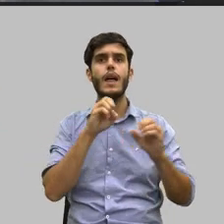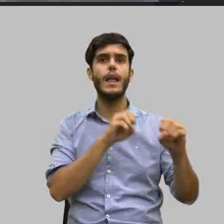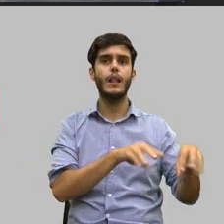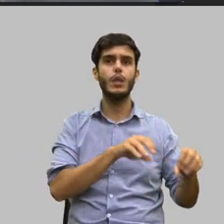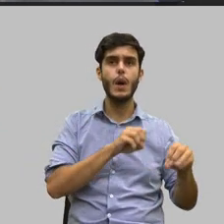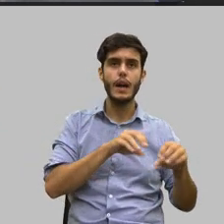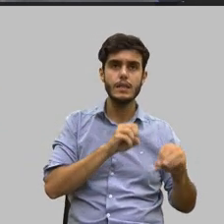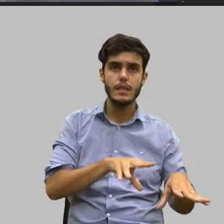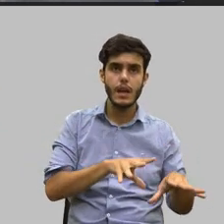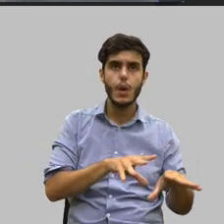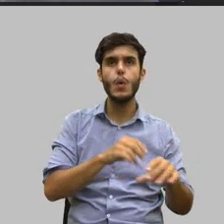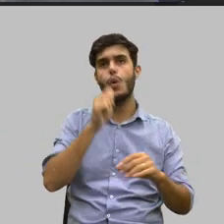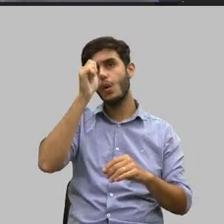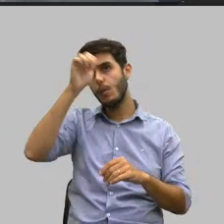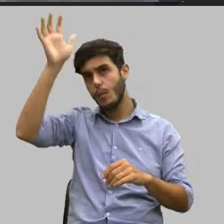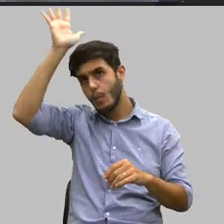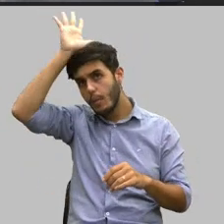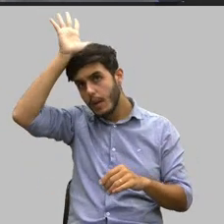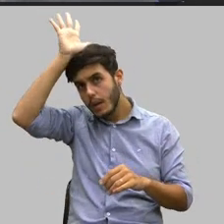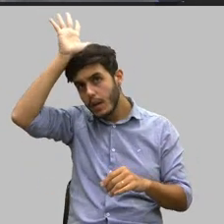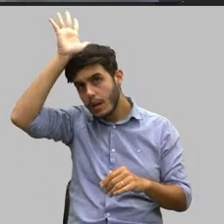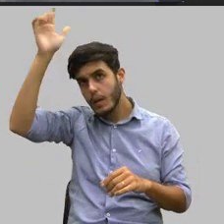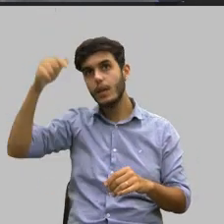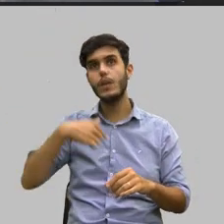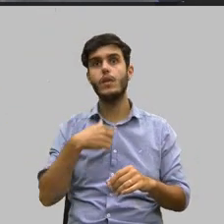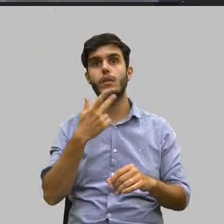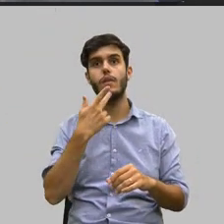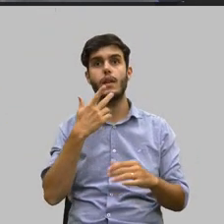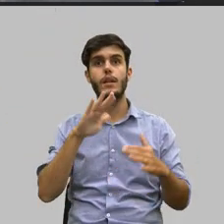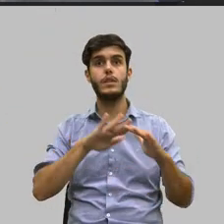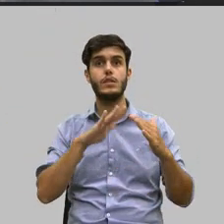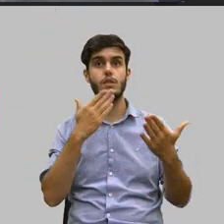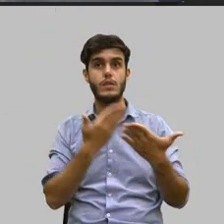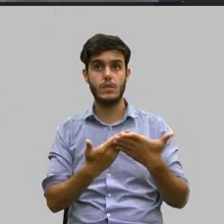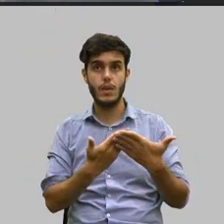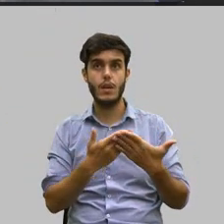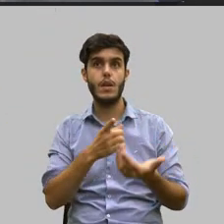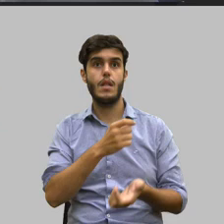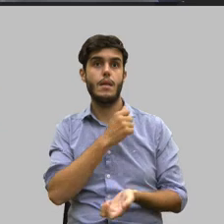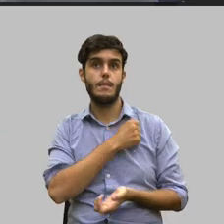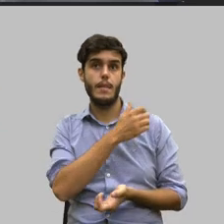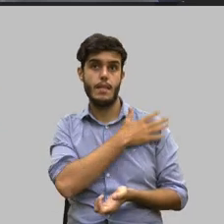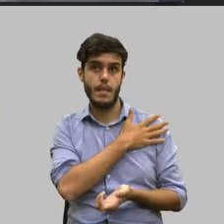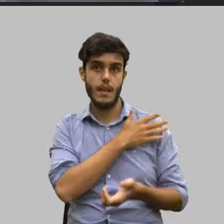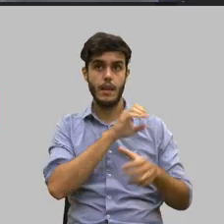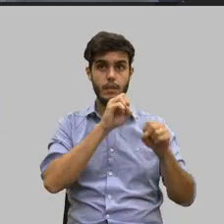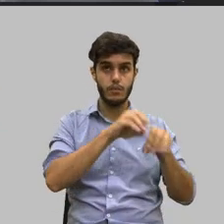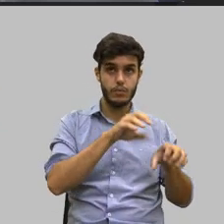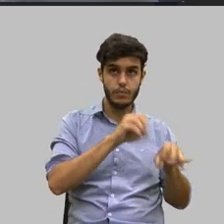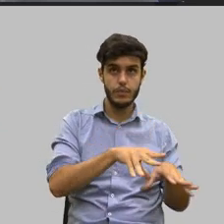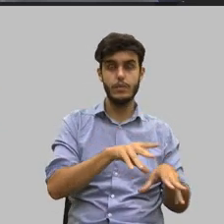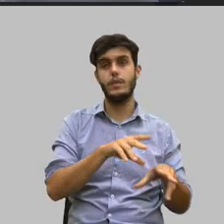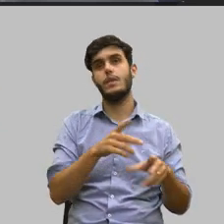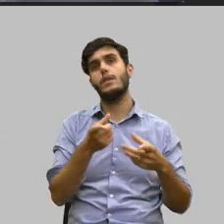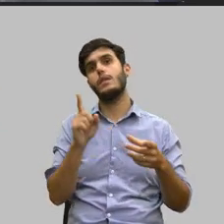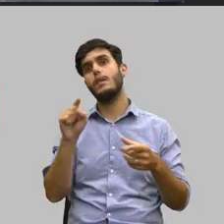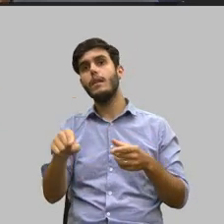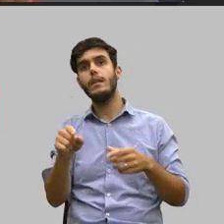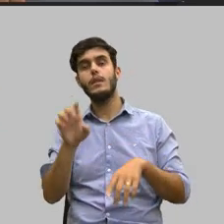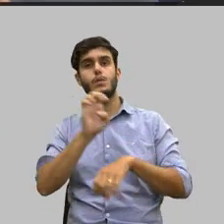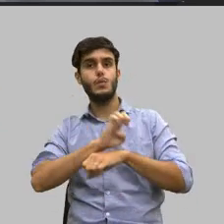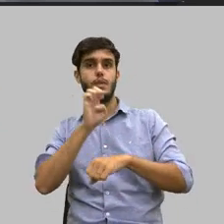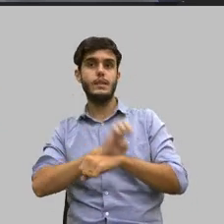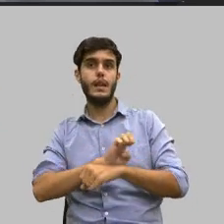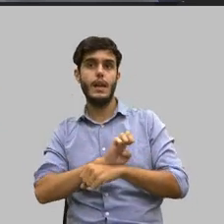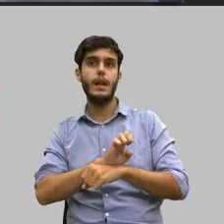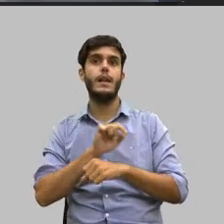de bombeiros eu tô falando das escolas cívico-militares que no modelo Estadual eh quando